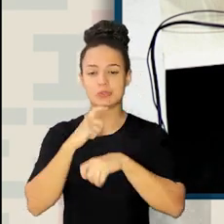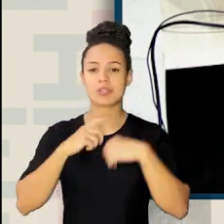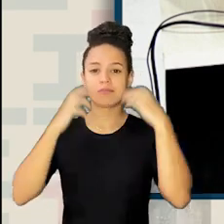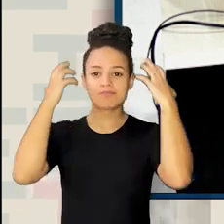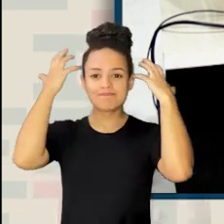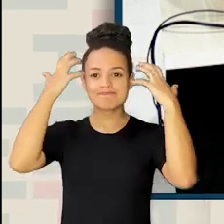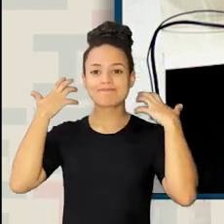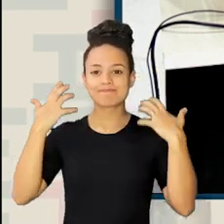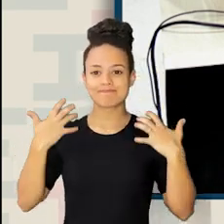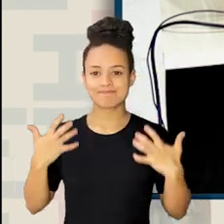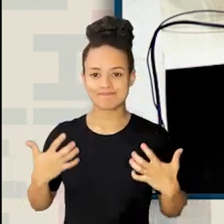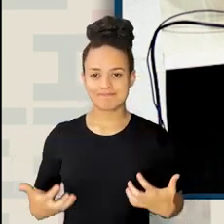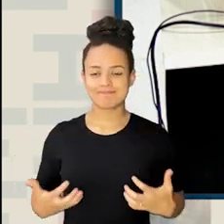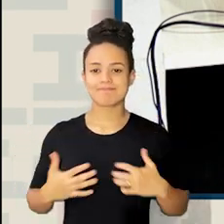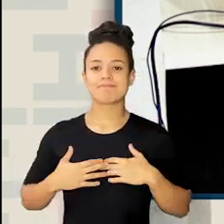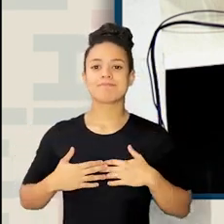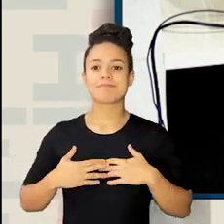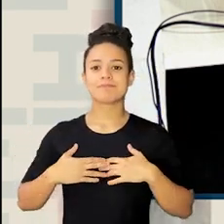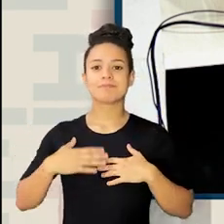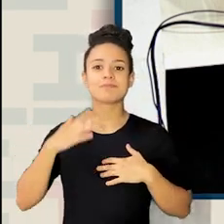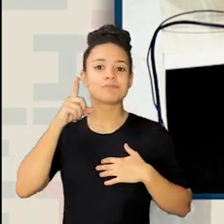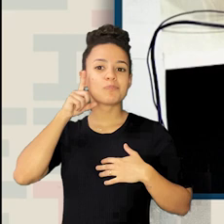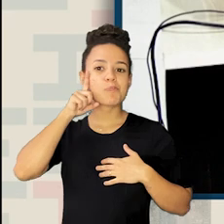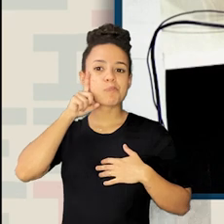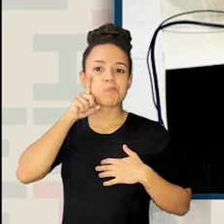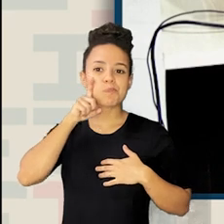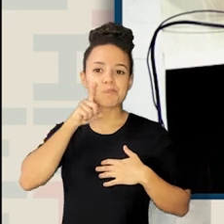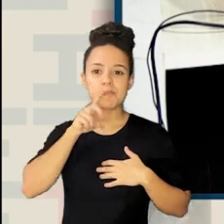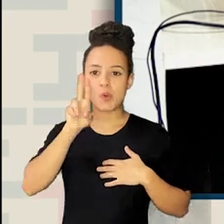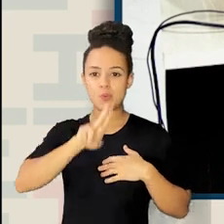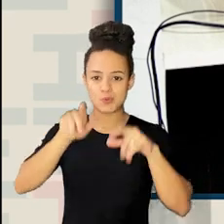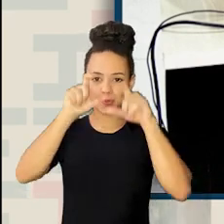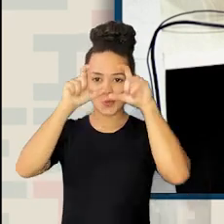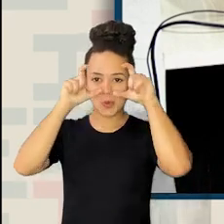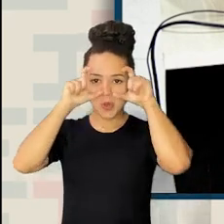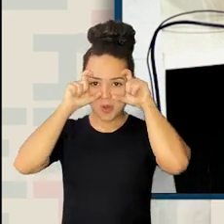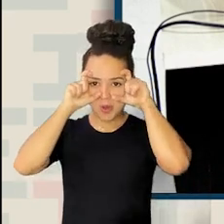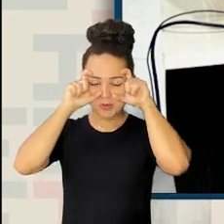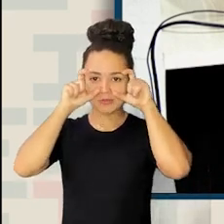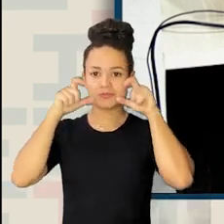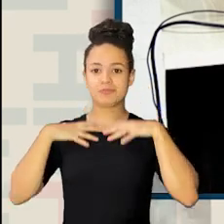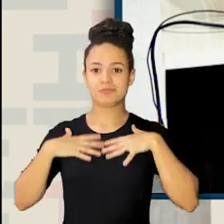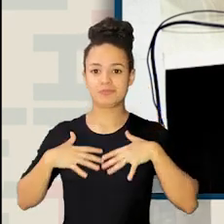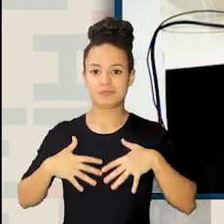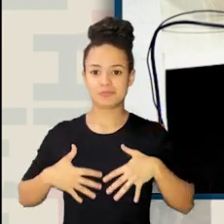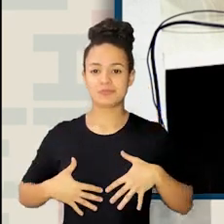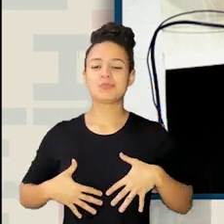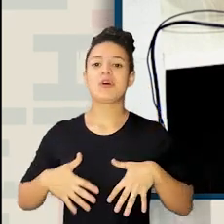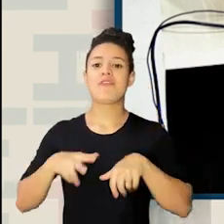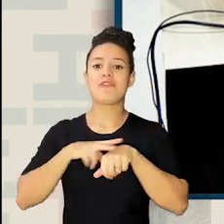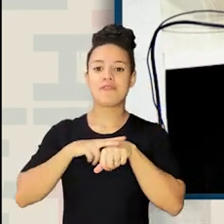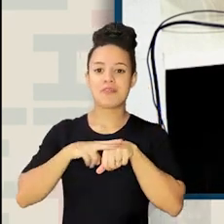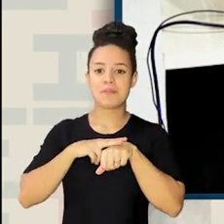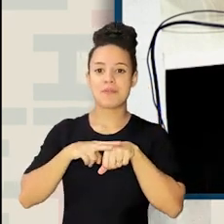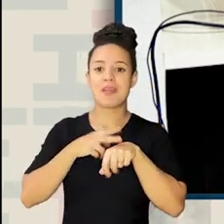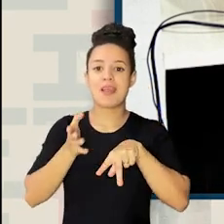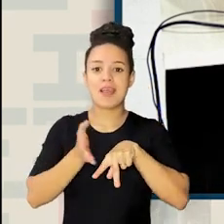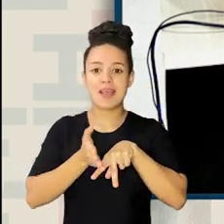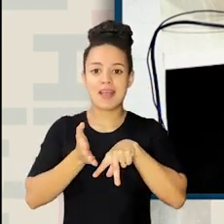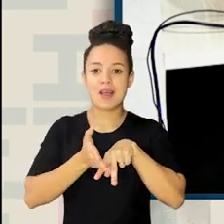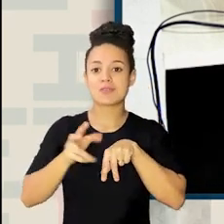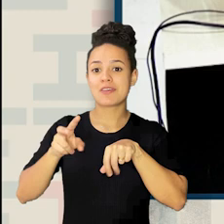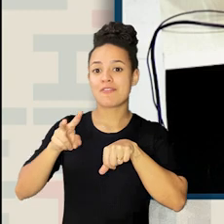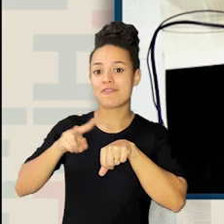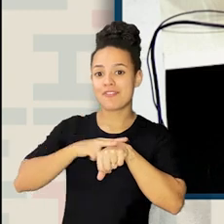cabelo cacheado, tenho uma pele morena, uso óculos e estou com uma blusa vermelha e uma calça verde